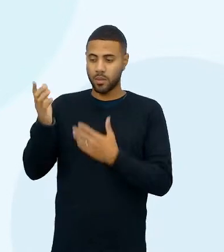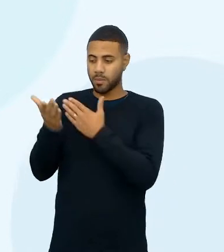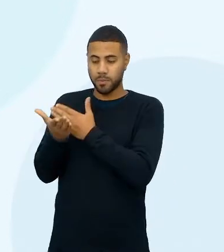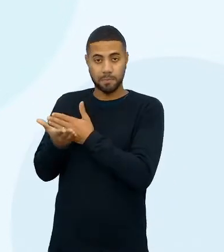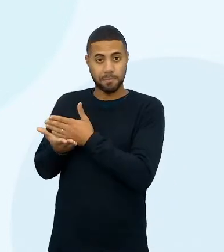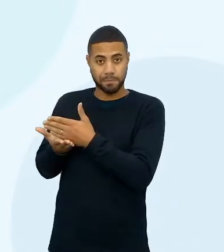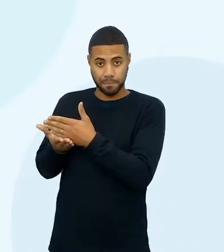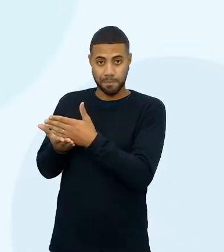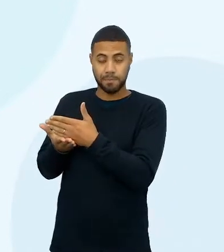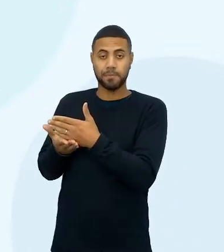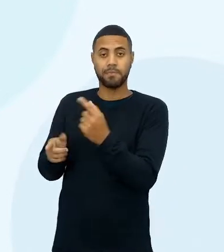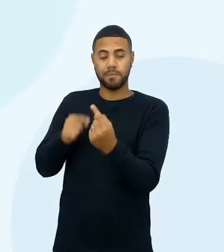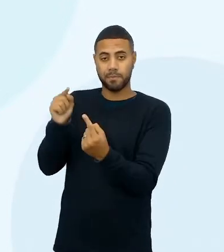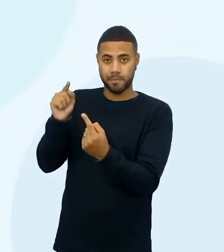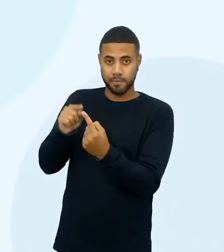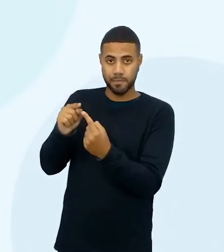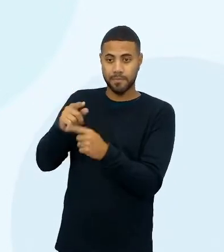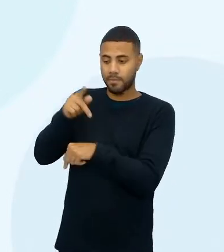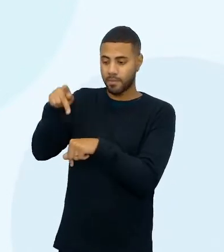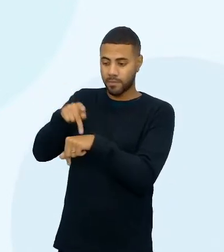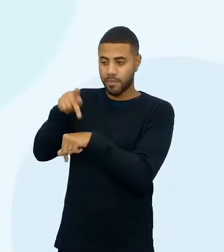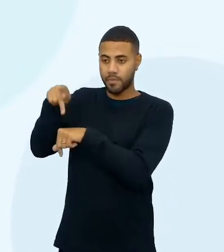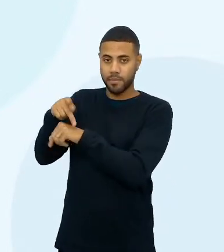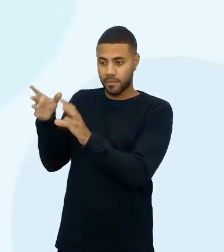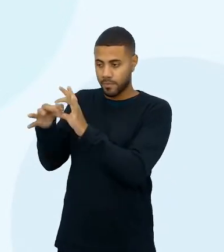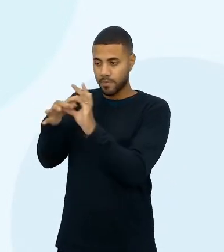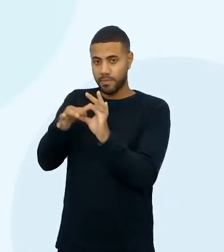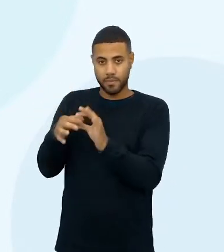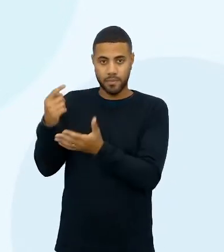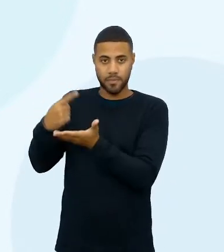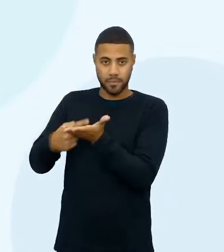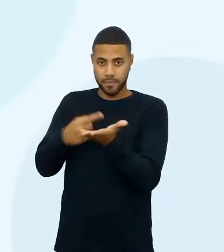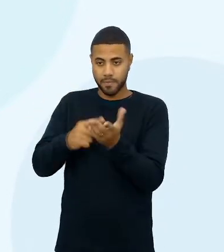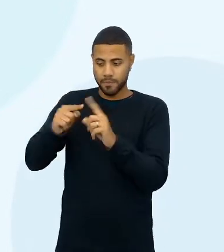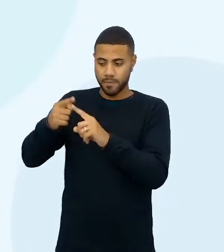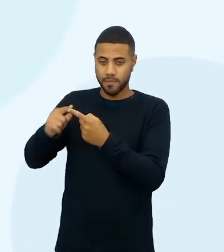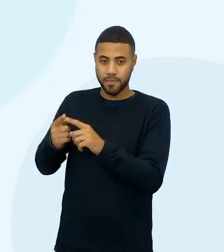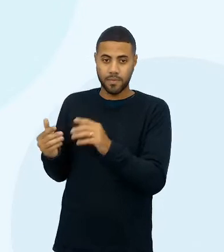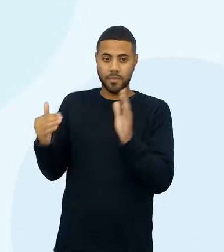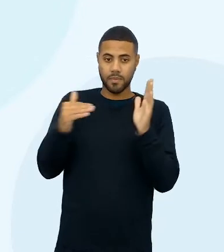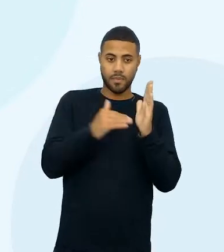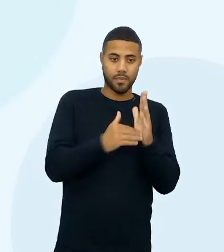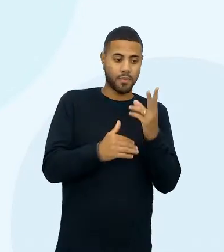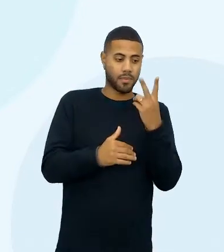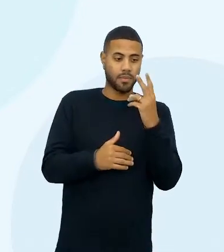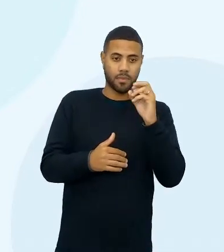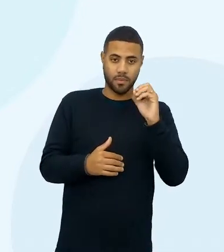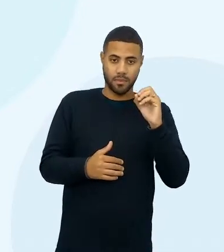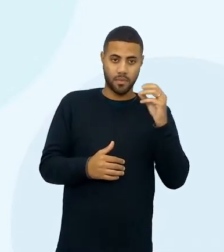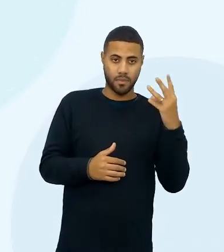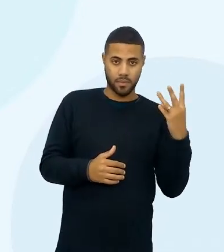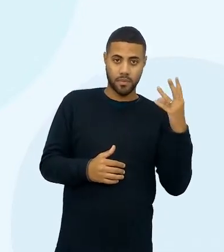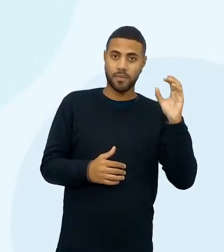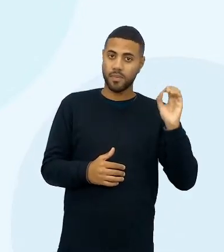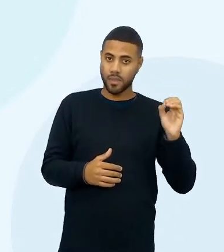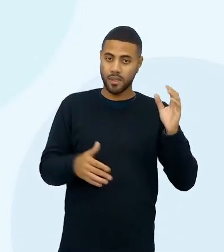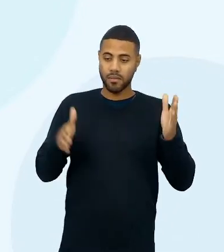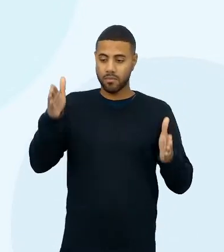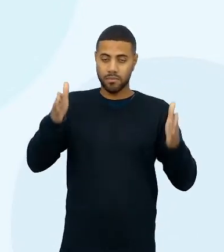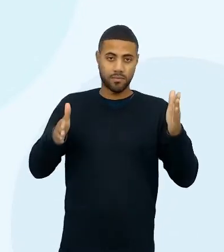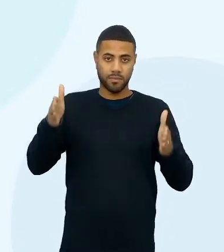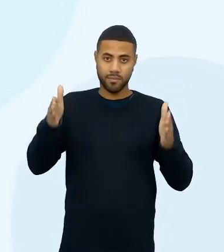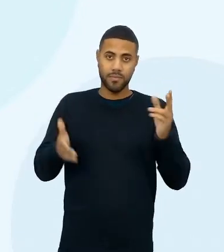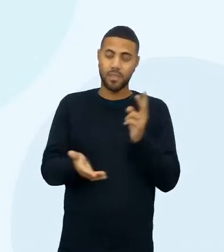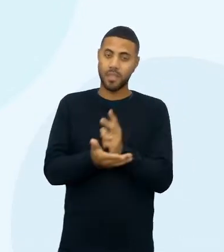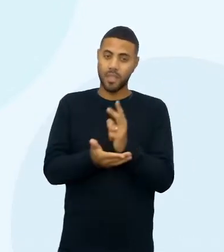desses objetivos, assinado pelos países signatários, e vai até 2030, né? Ou seja, consumo e